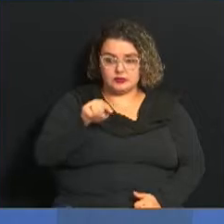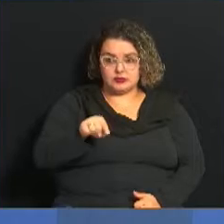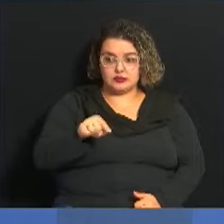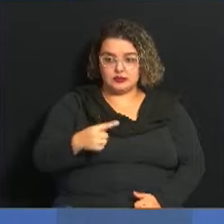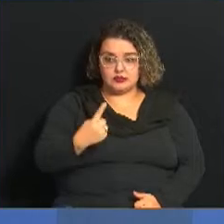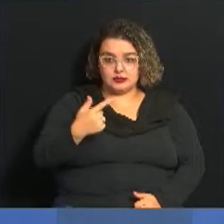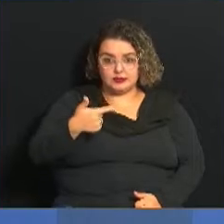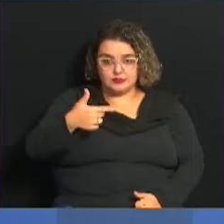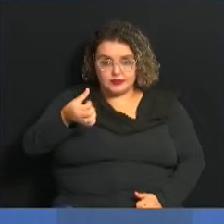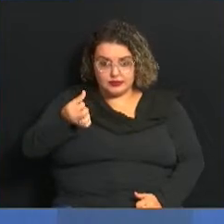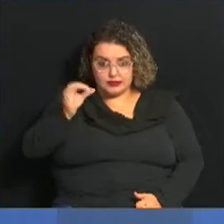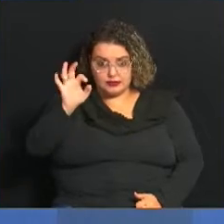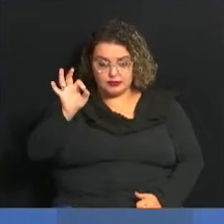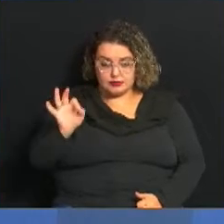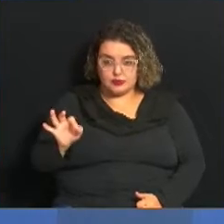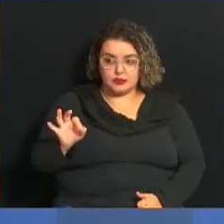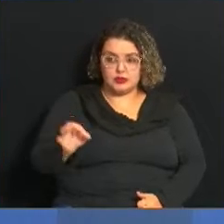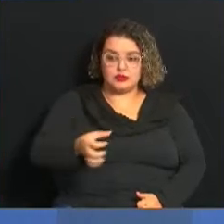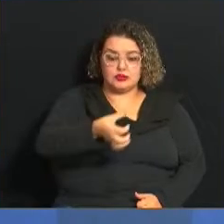25,126% e passa de R$